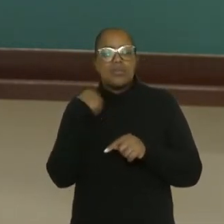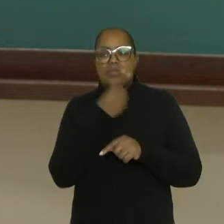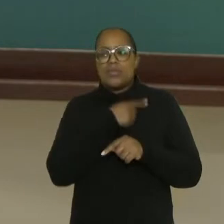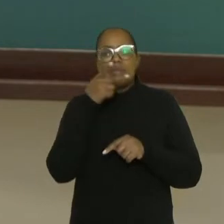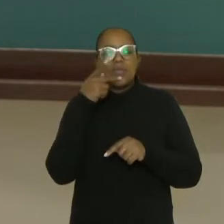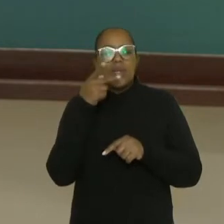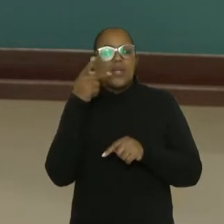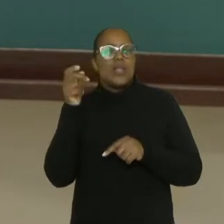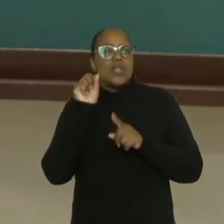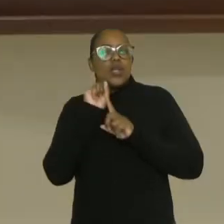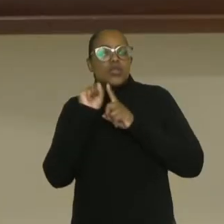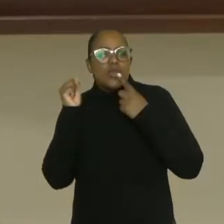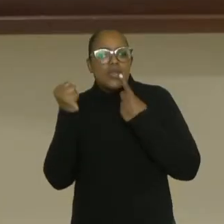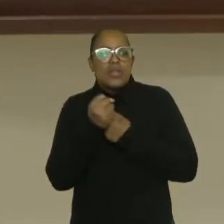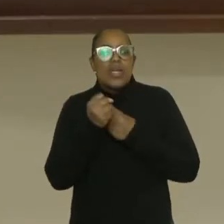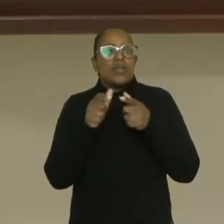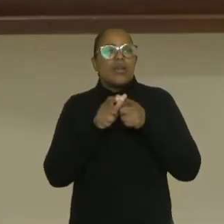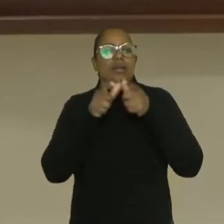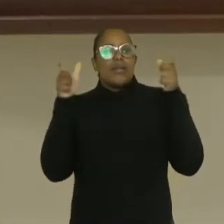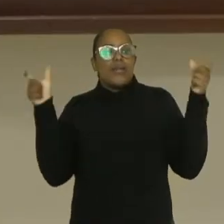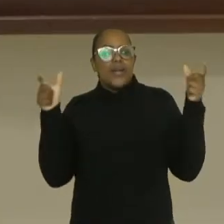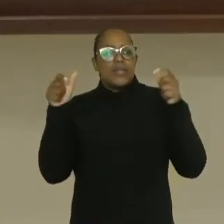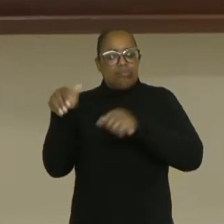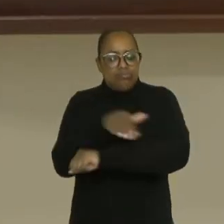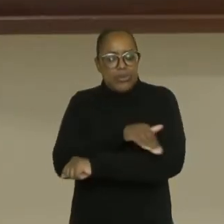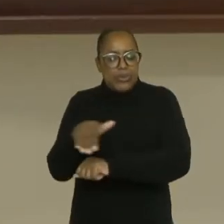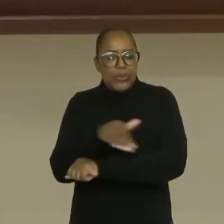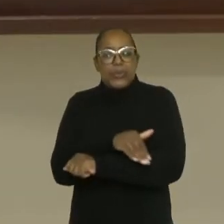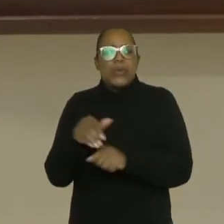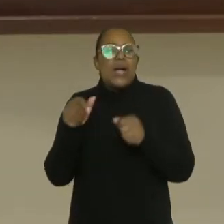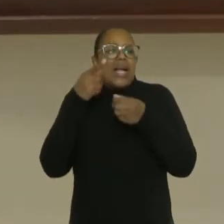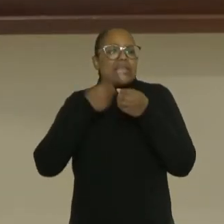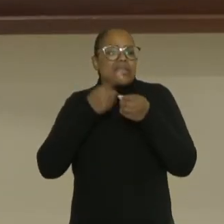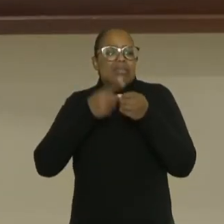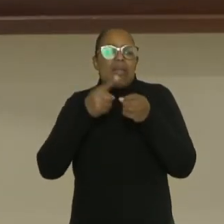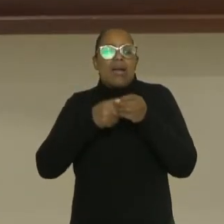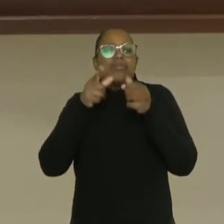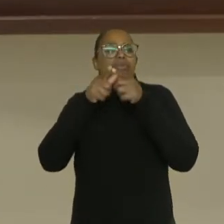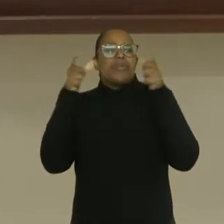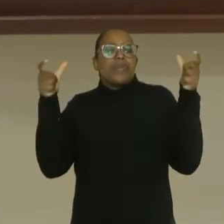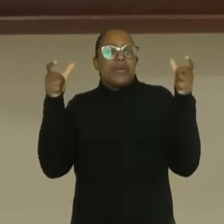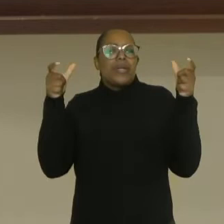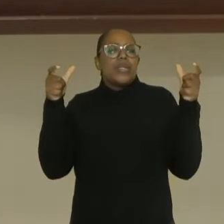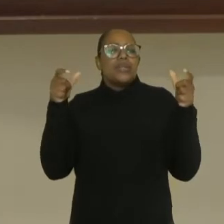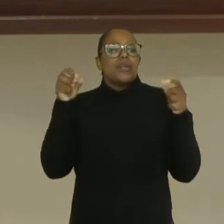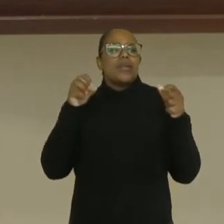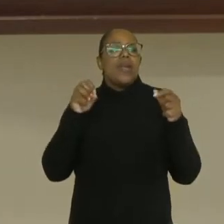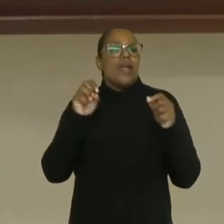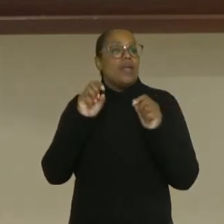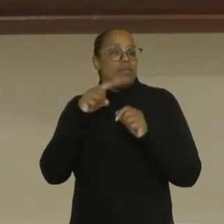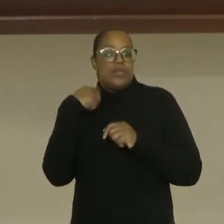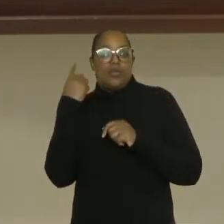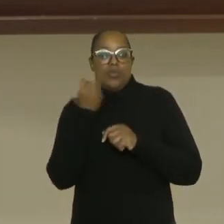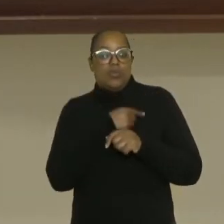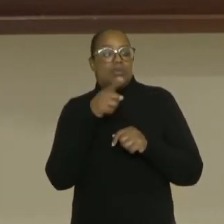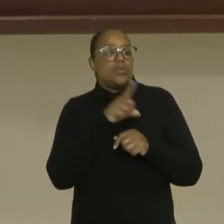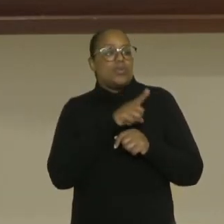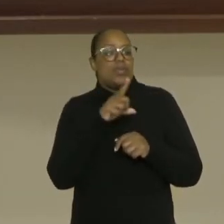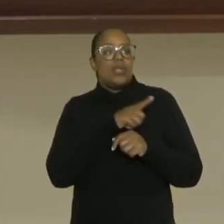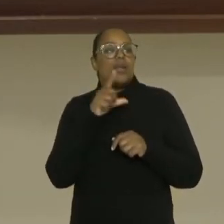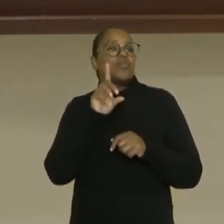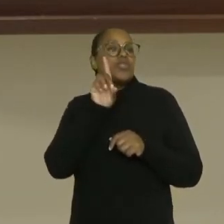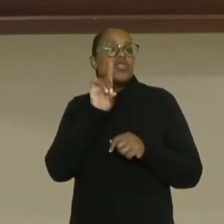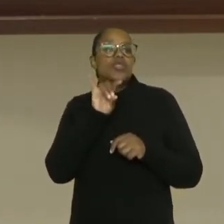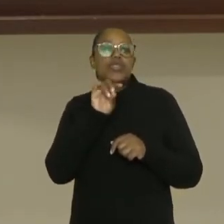sociedades grandes, urbanas, com várias diferenças culturais. Então, vamos ter uma grande diversidade